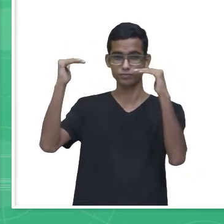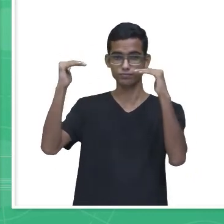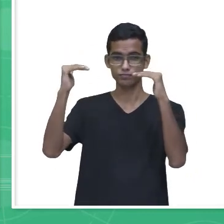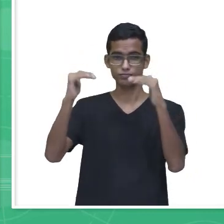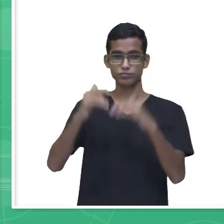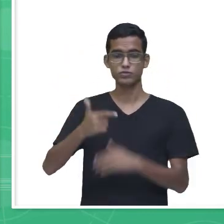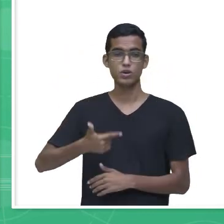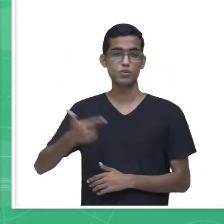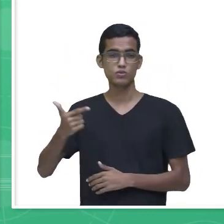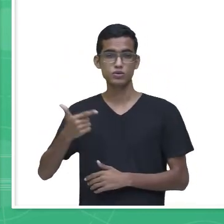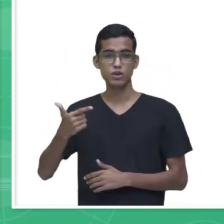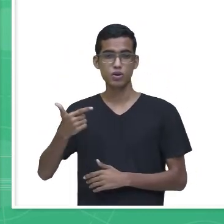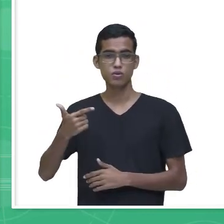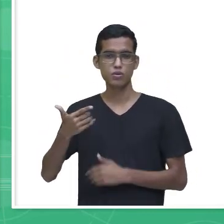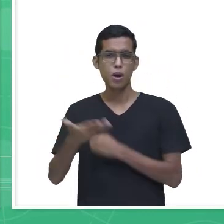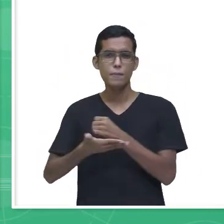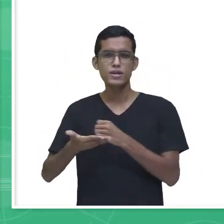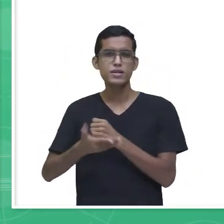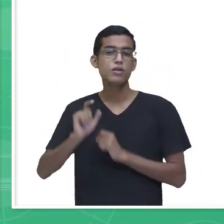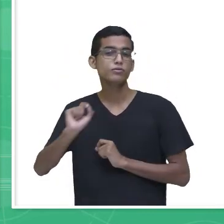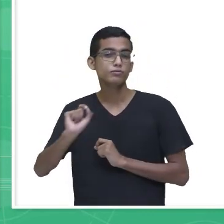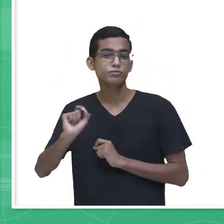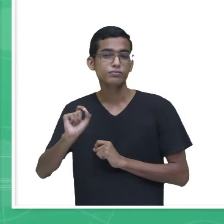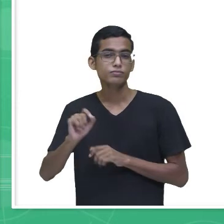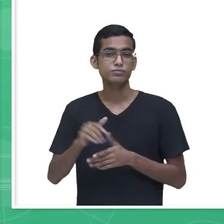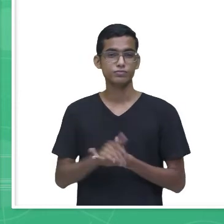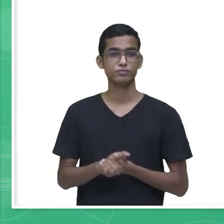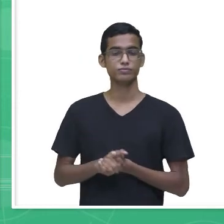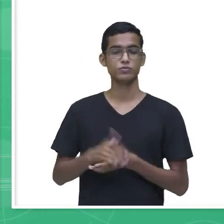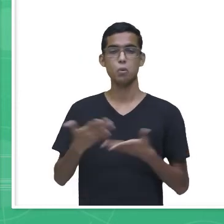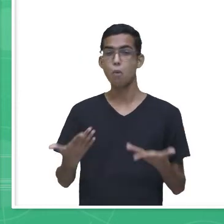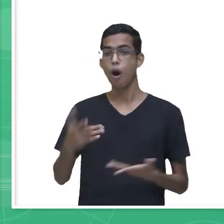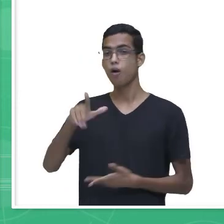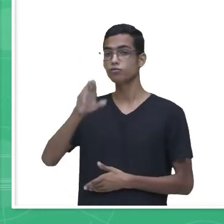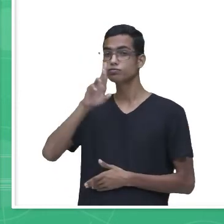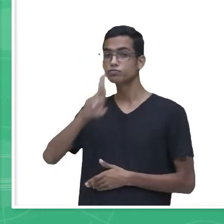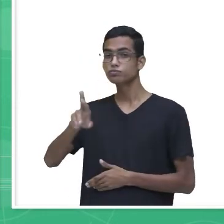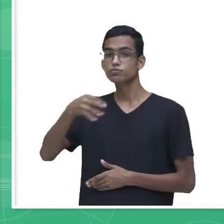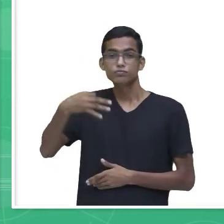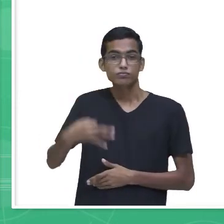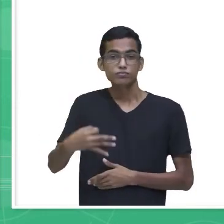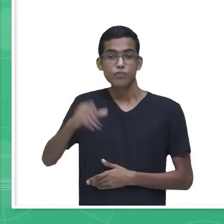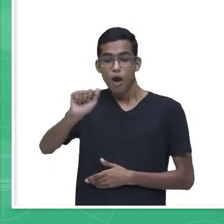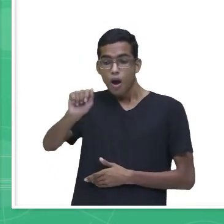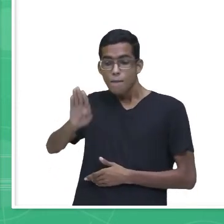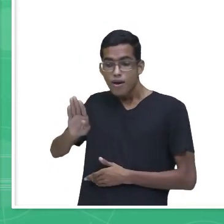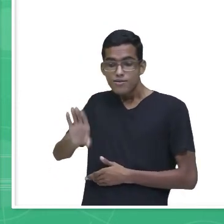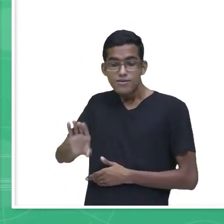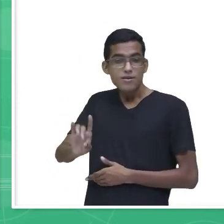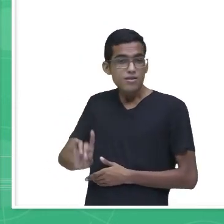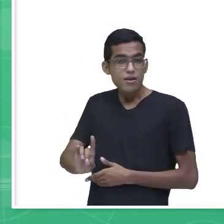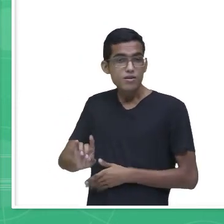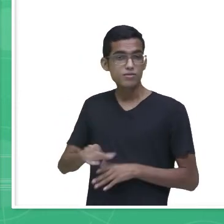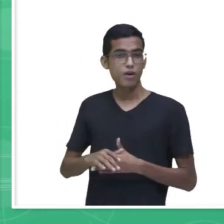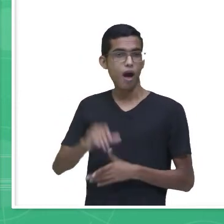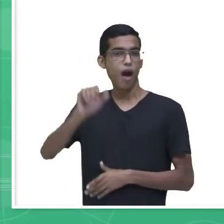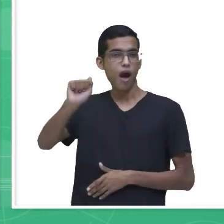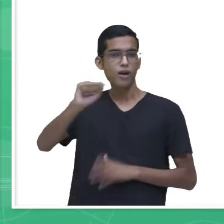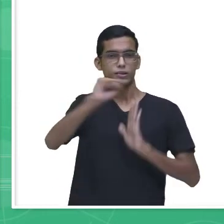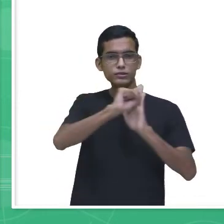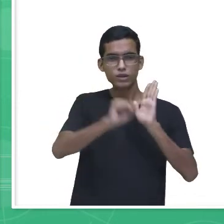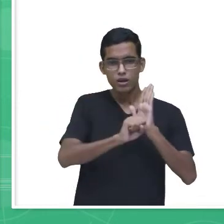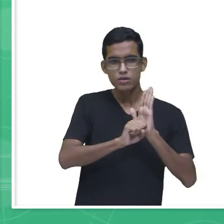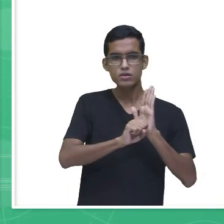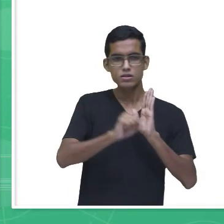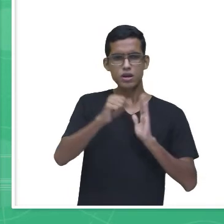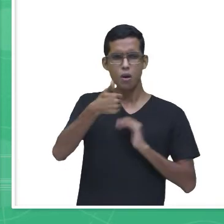Vamos então tentar achar a nossa resposta certa aí? Olha, a letra A diz assim, é